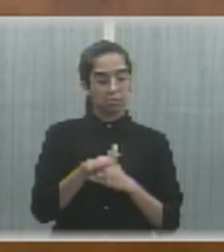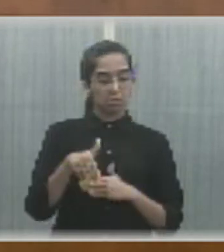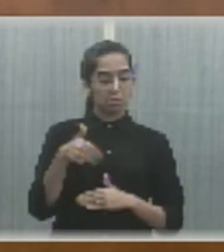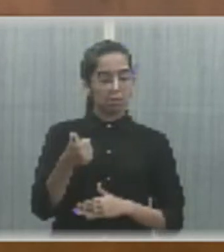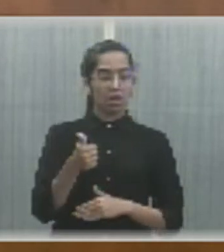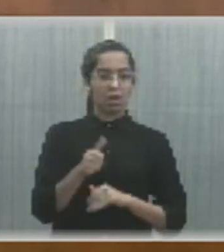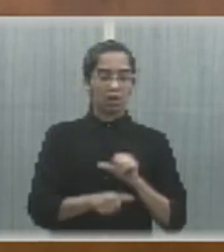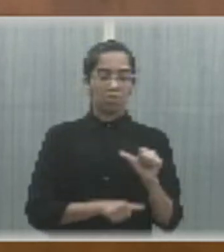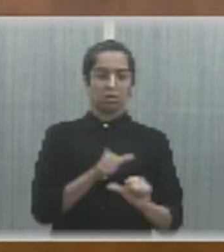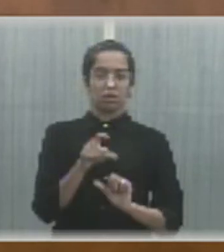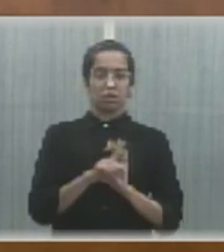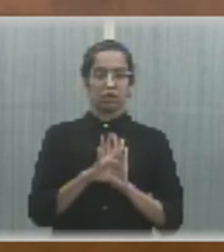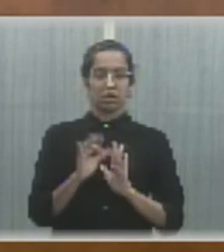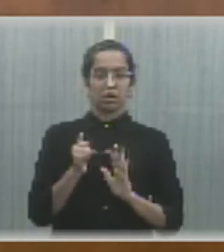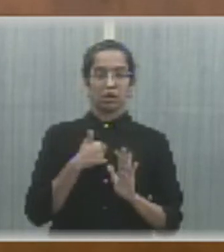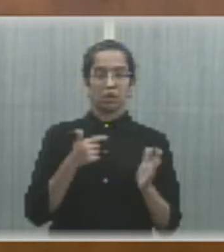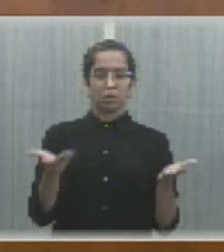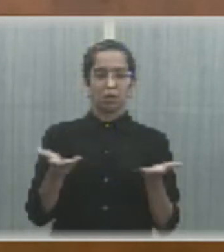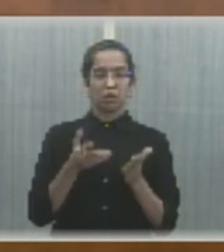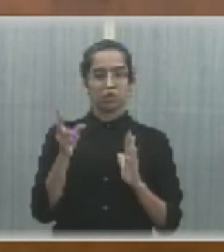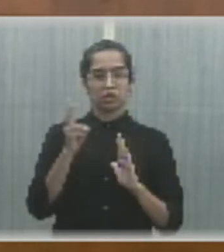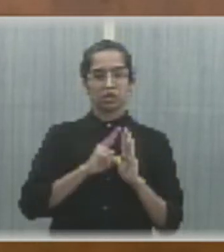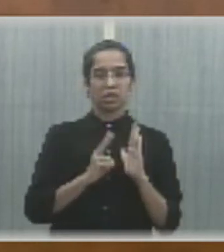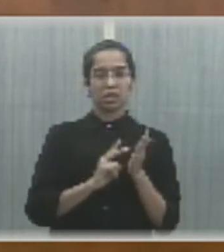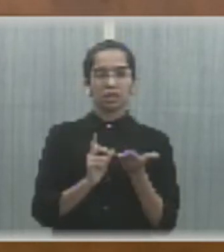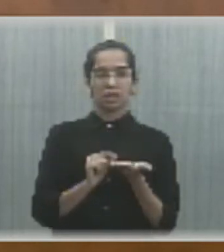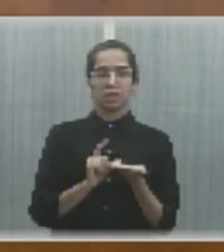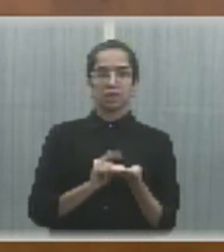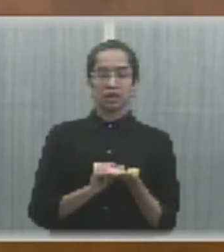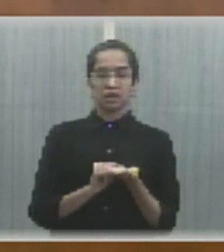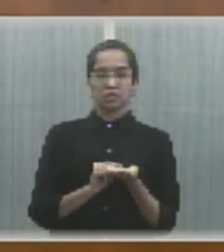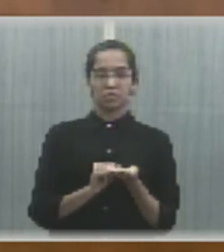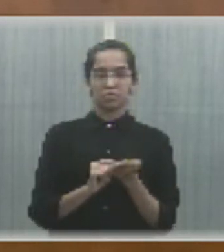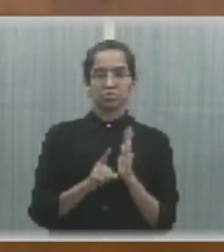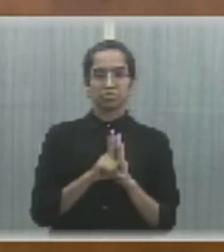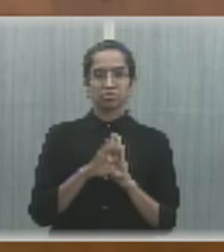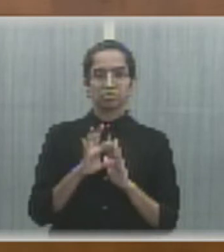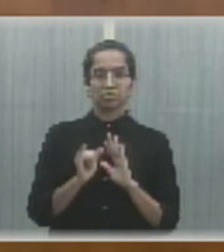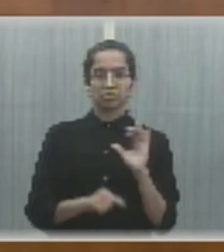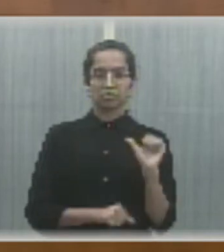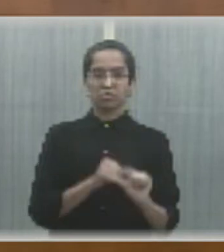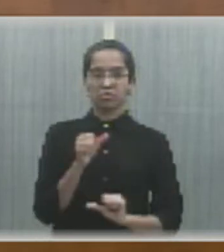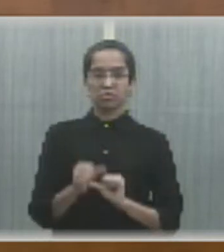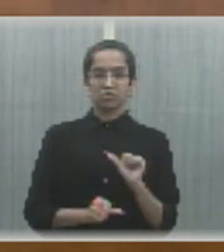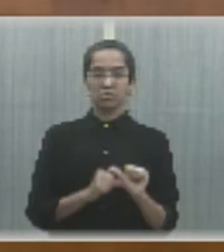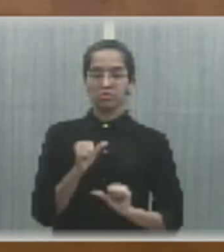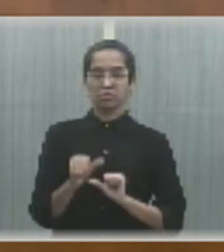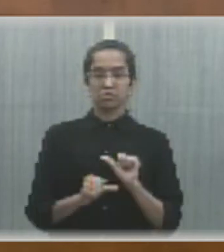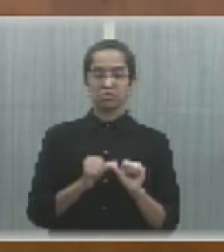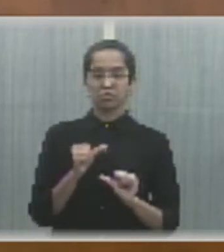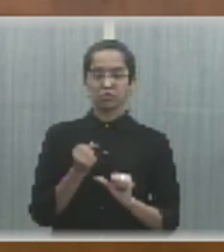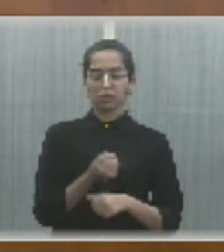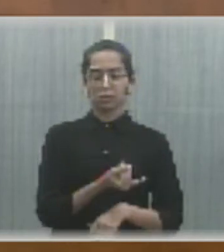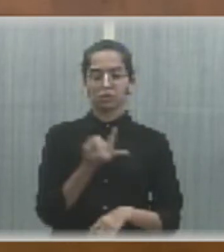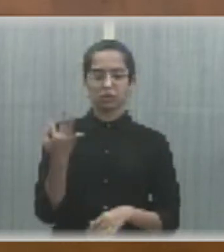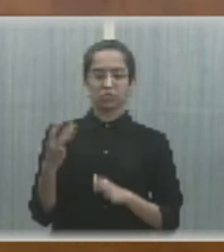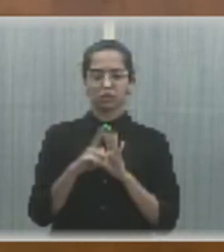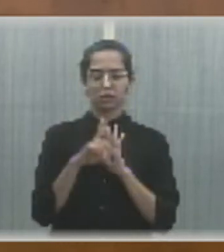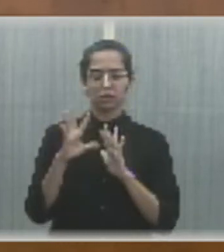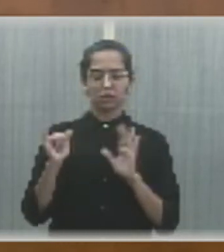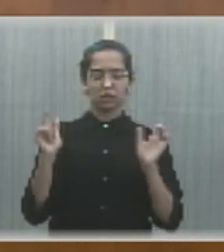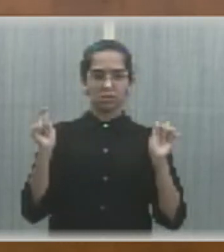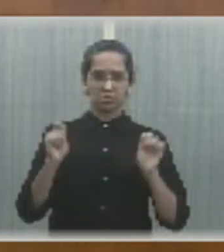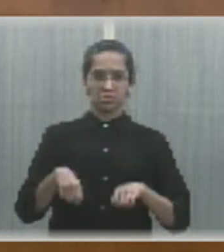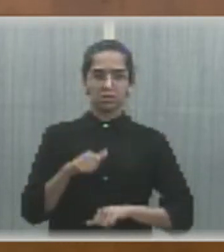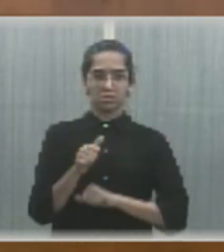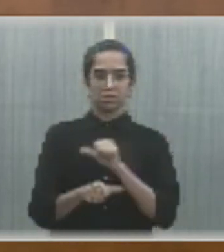reformular. Hoje mesmo eu li aqui na ata leis que foram reformuladas. Aqui quantas leis não são